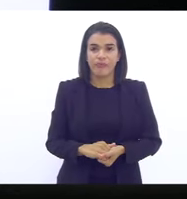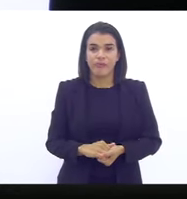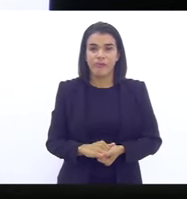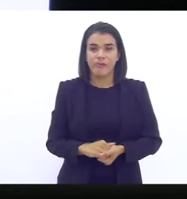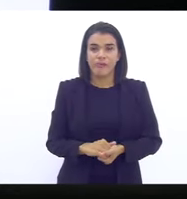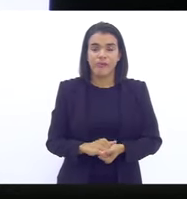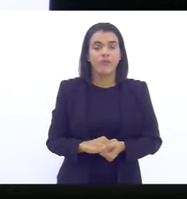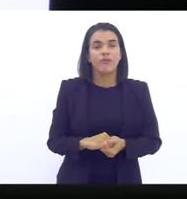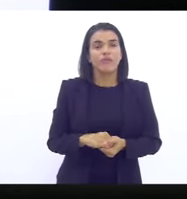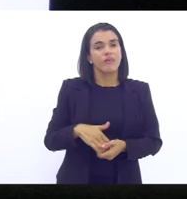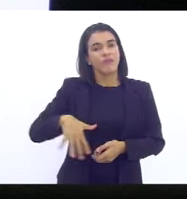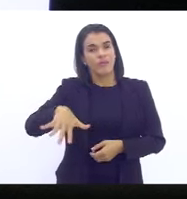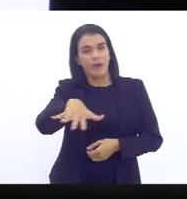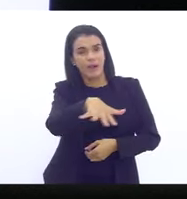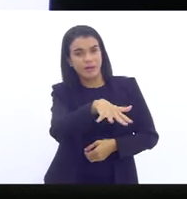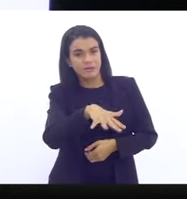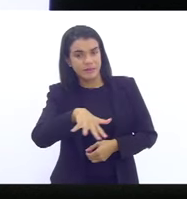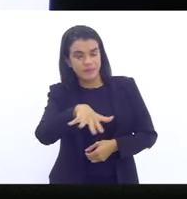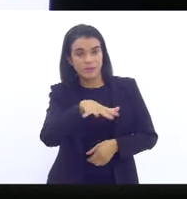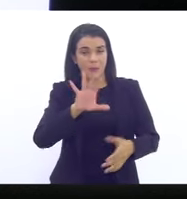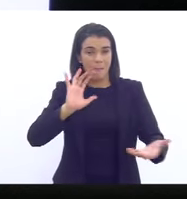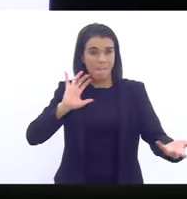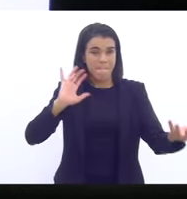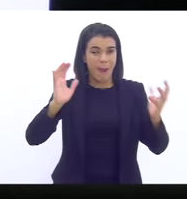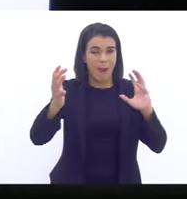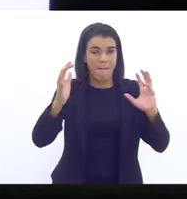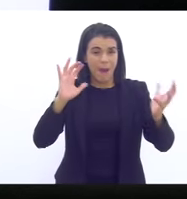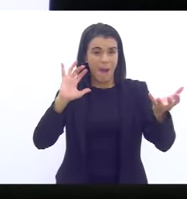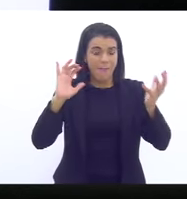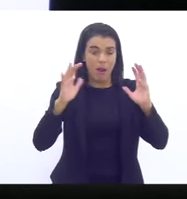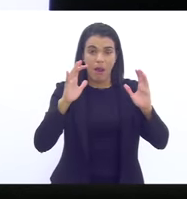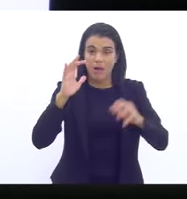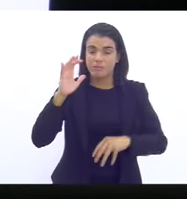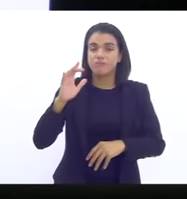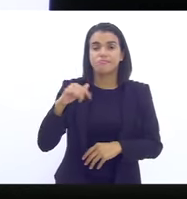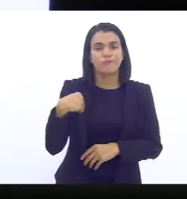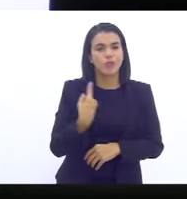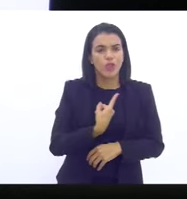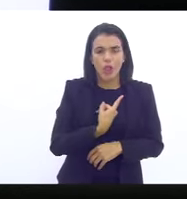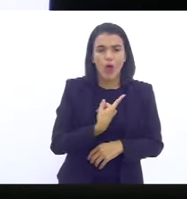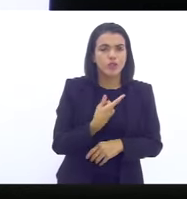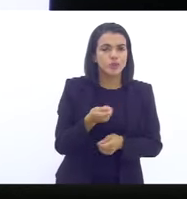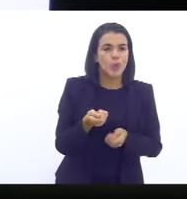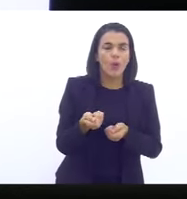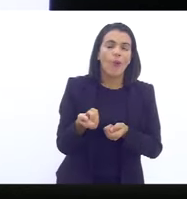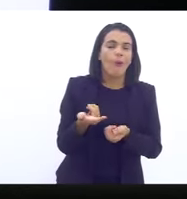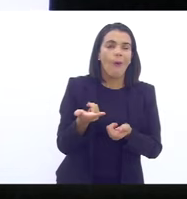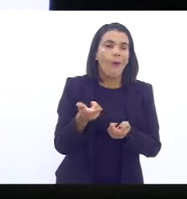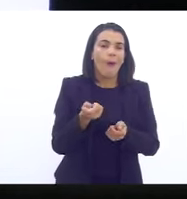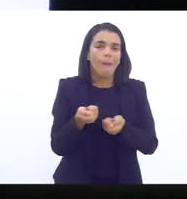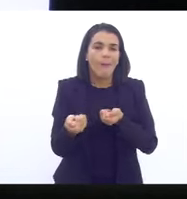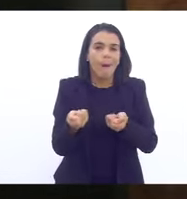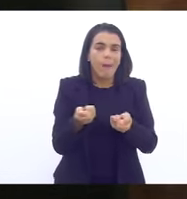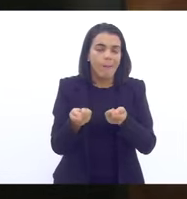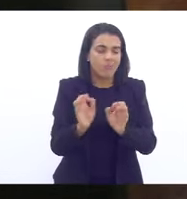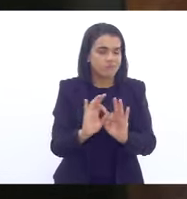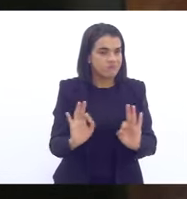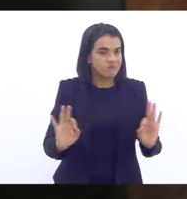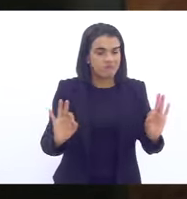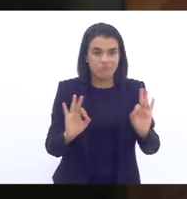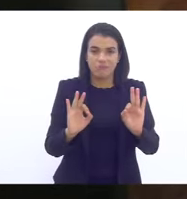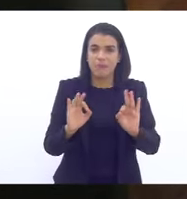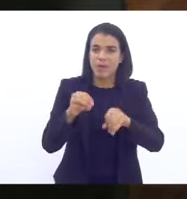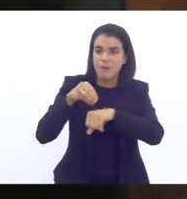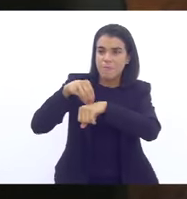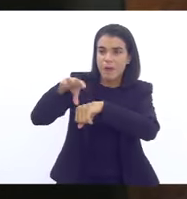Diante do cenário climático extremo, não poupamos esforços de comunicação